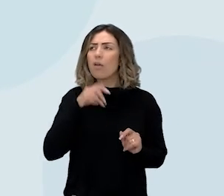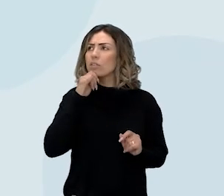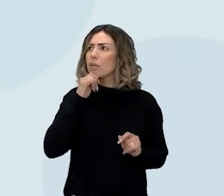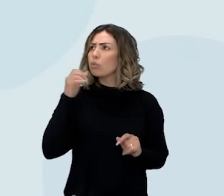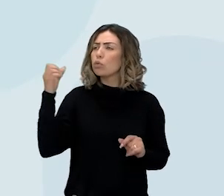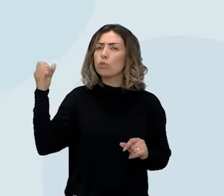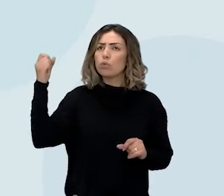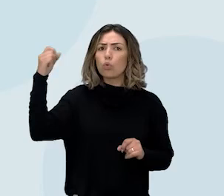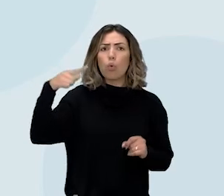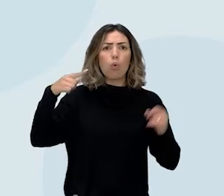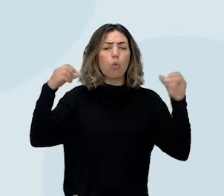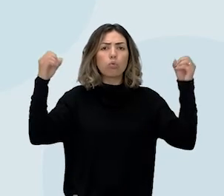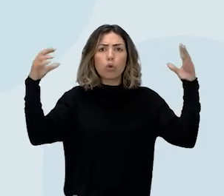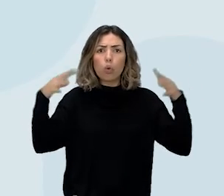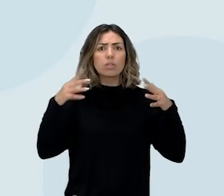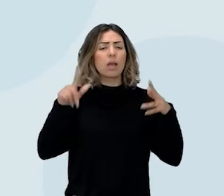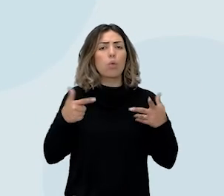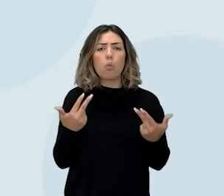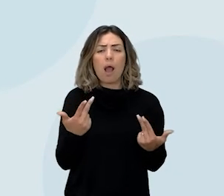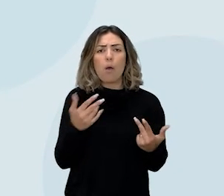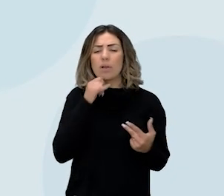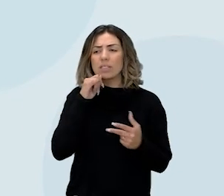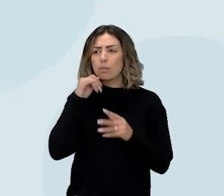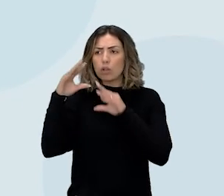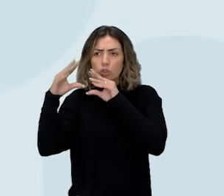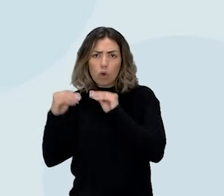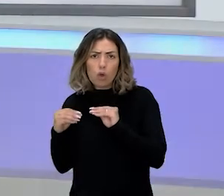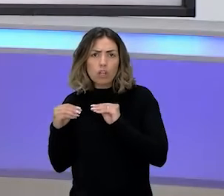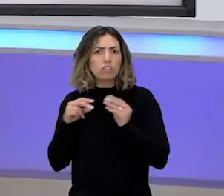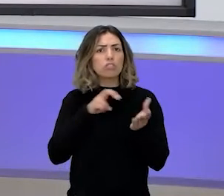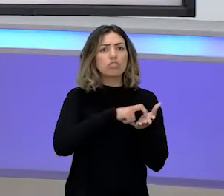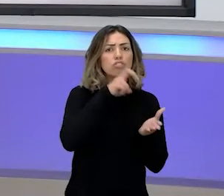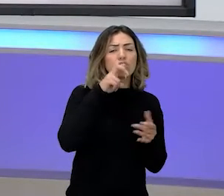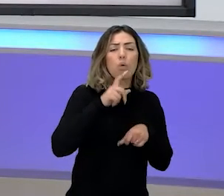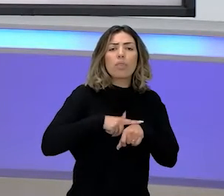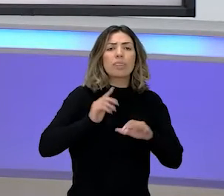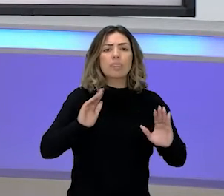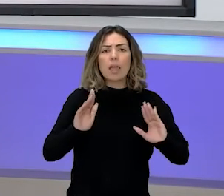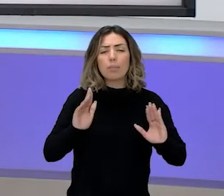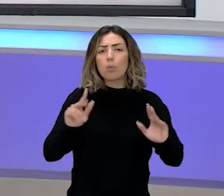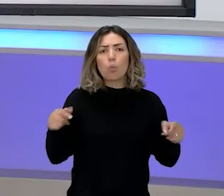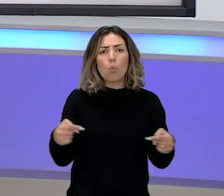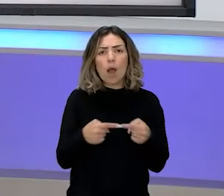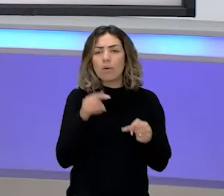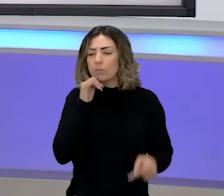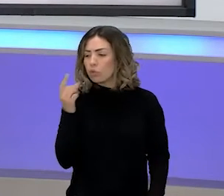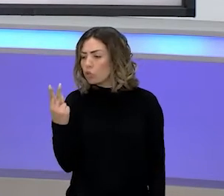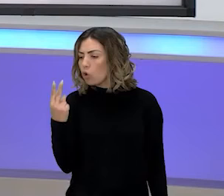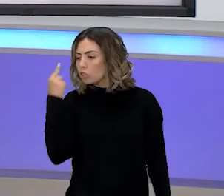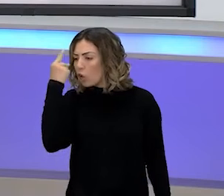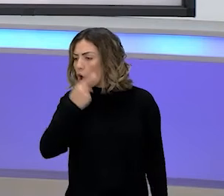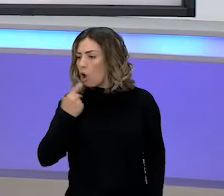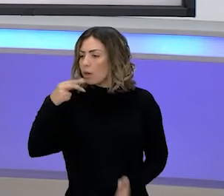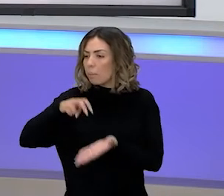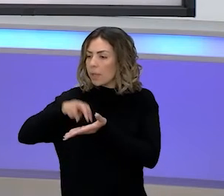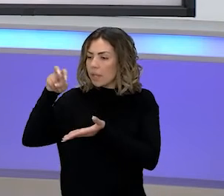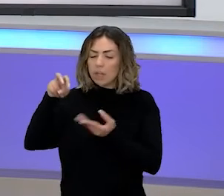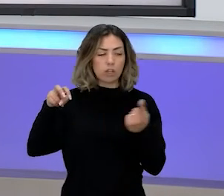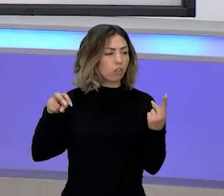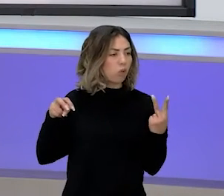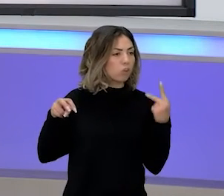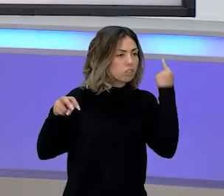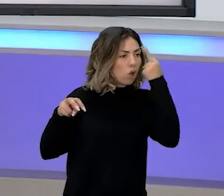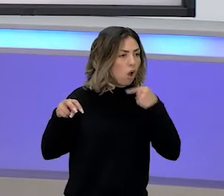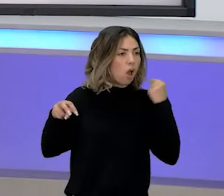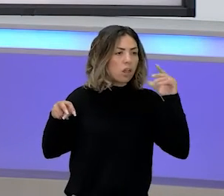os dias e as noites têm basicamente o mesmo tempo, né? 12 horas e 12 horas de dia, 12 horas de noite, elas